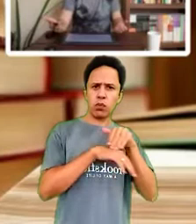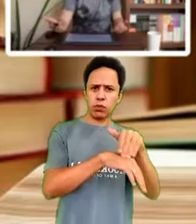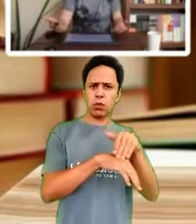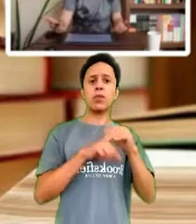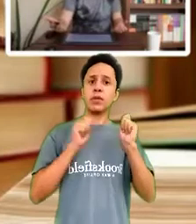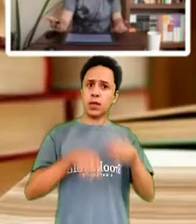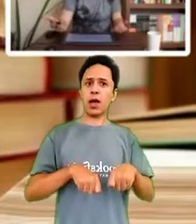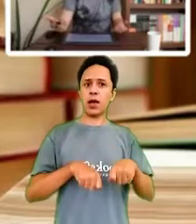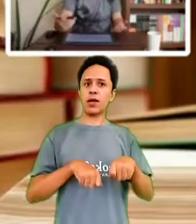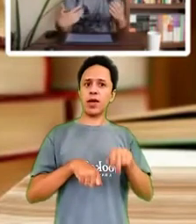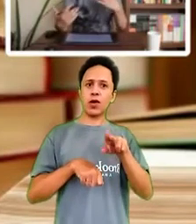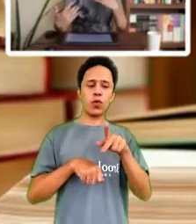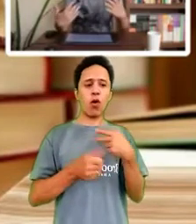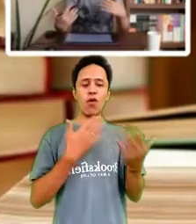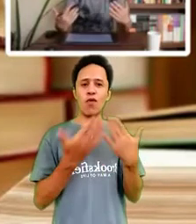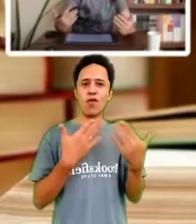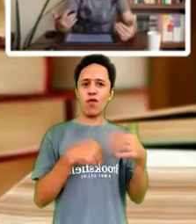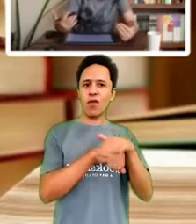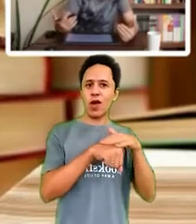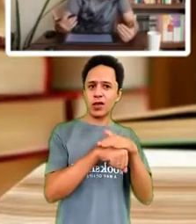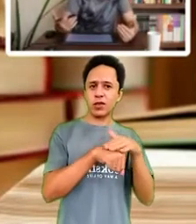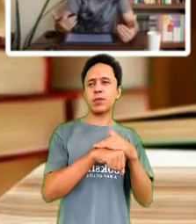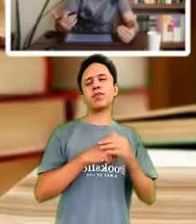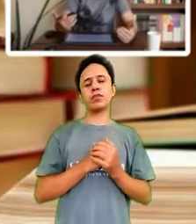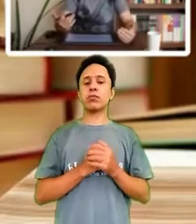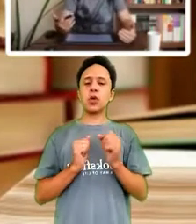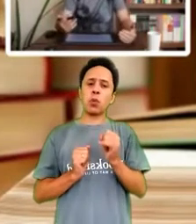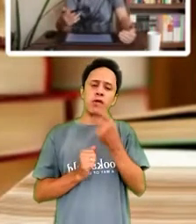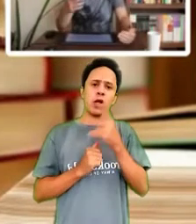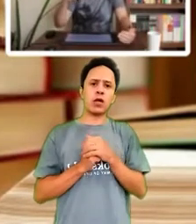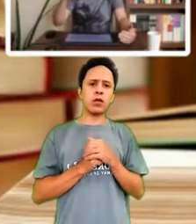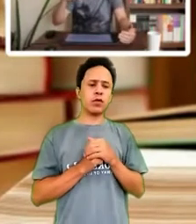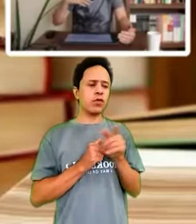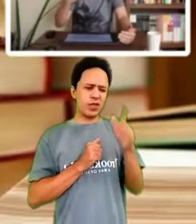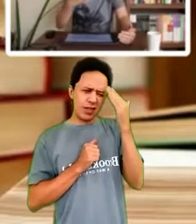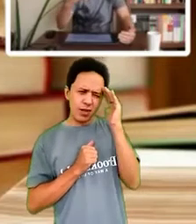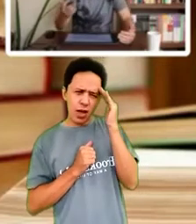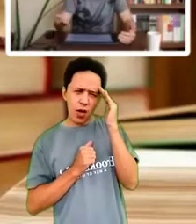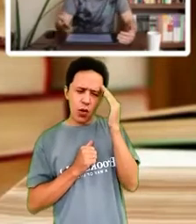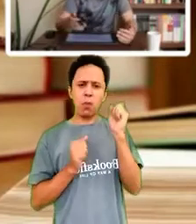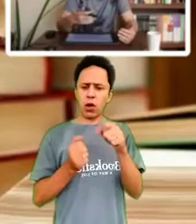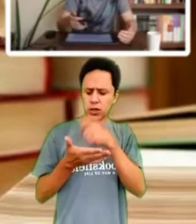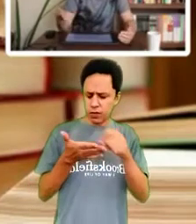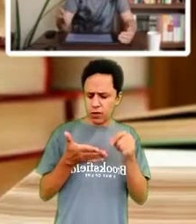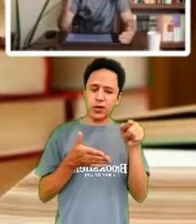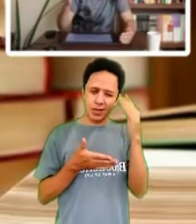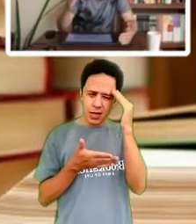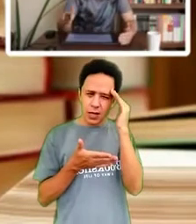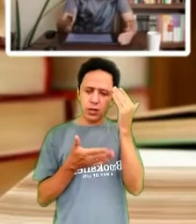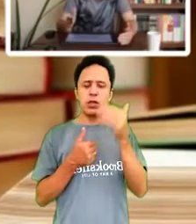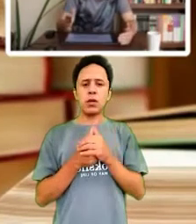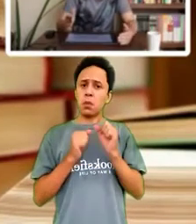então? Sim. É como se vocês estivessem mantendo uma conversa. Então, você poderia até falar, você está me entendendo? Esse tipo de